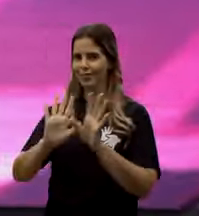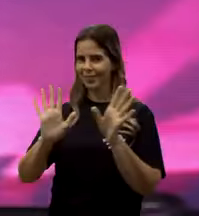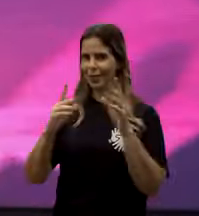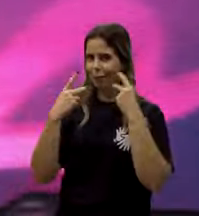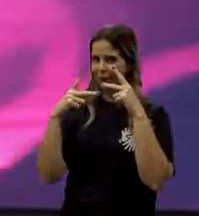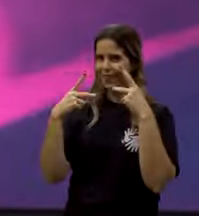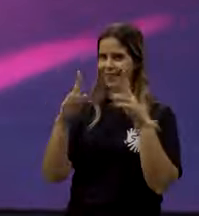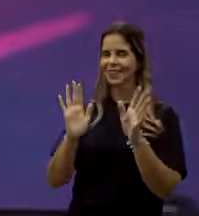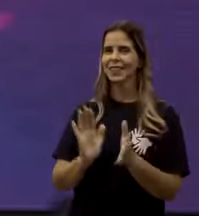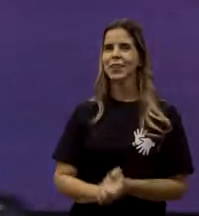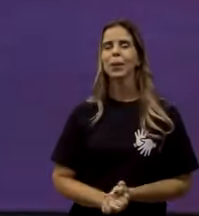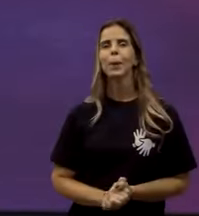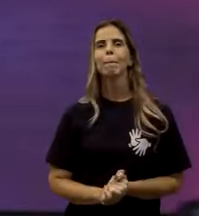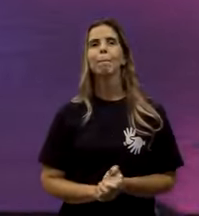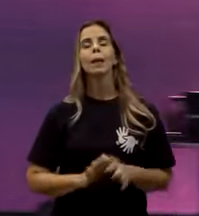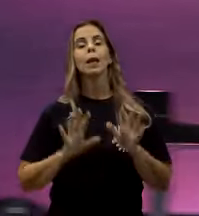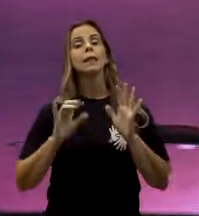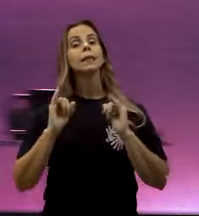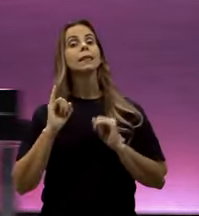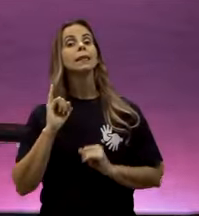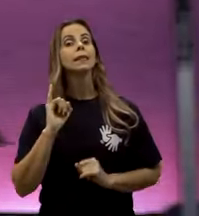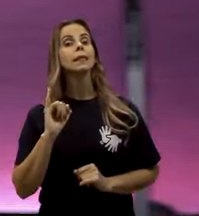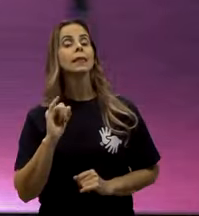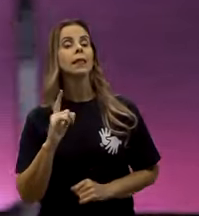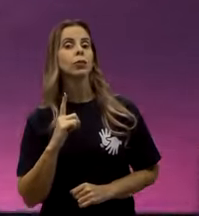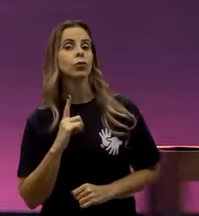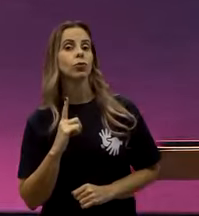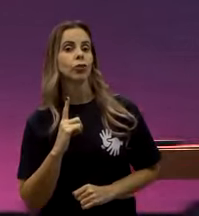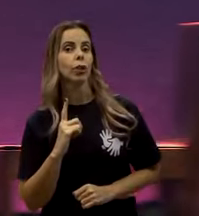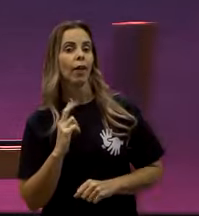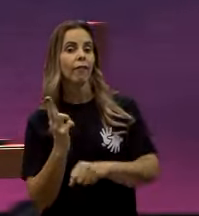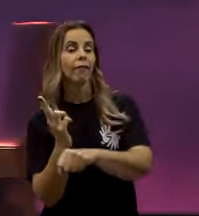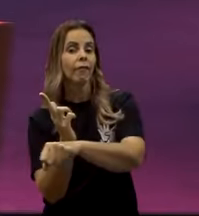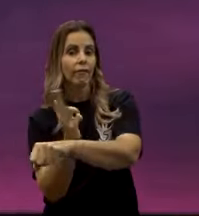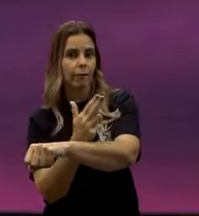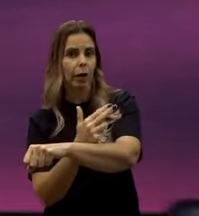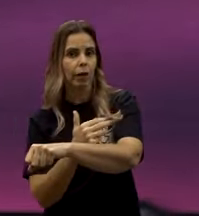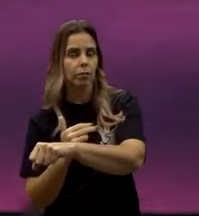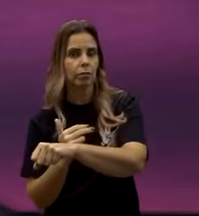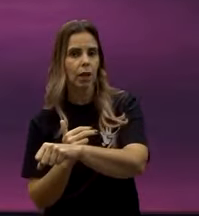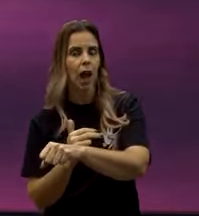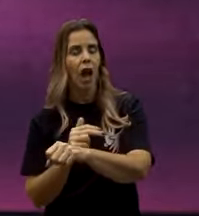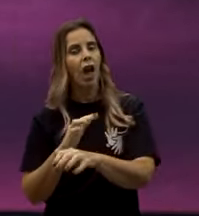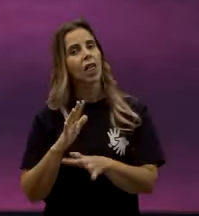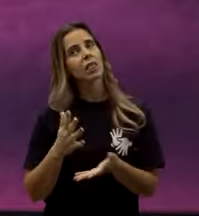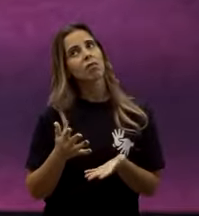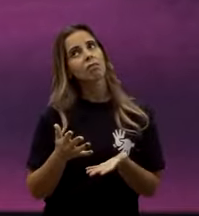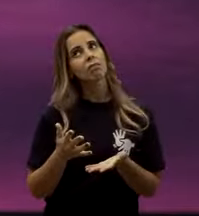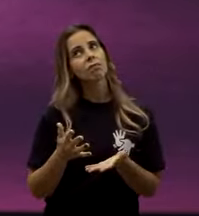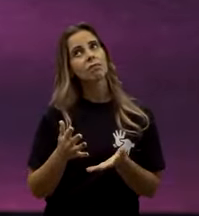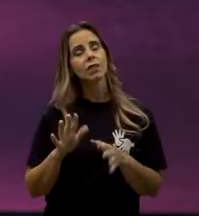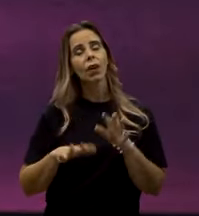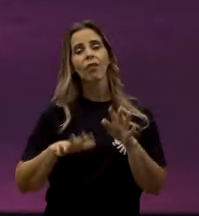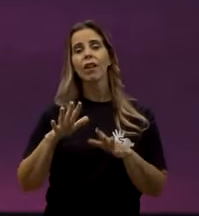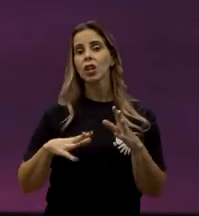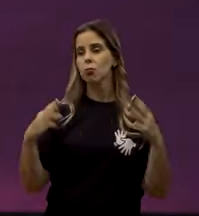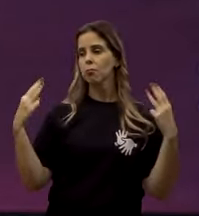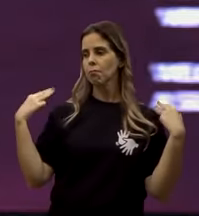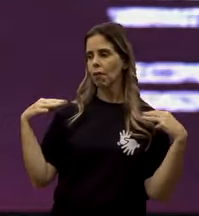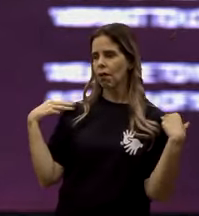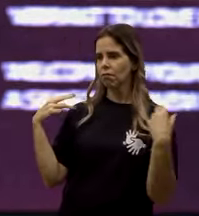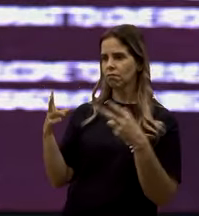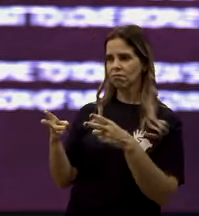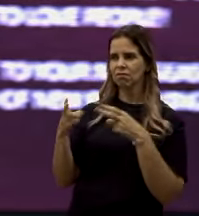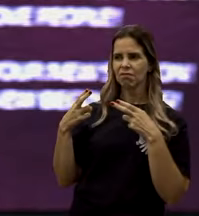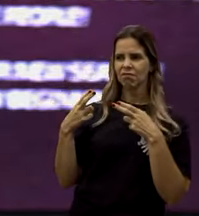só entendeu se eu tivesse talvez eu teria me afastado de Mariana talvez ela teria olhado para mim e dissero que que eu fiz casei com